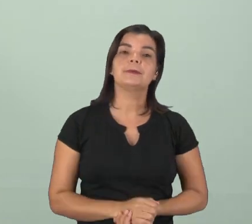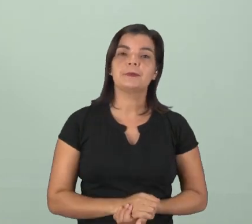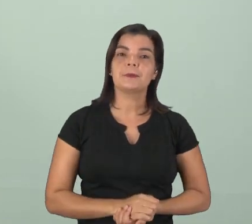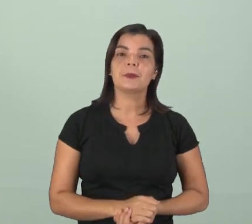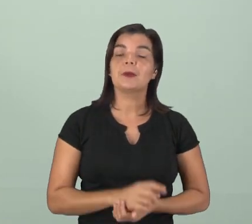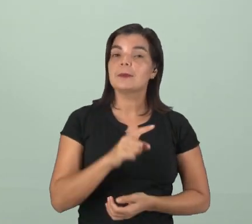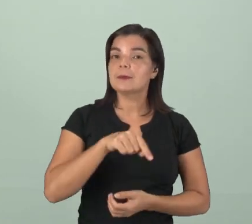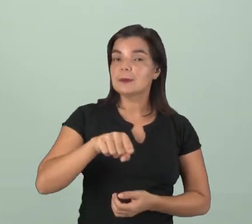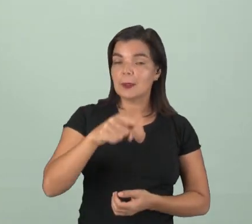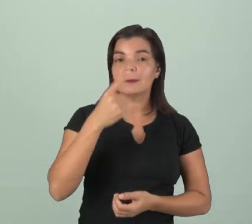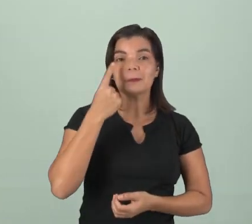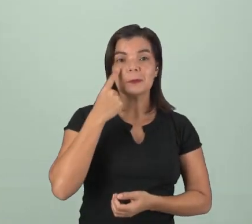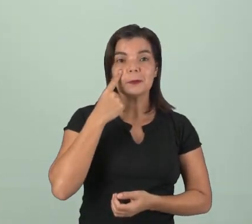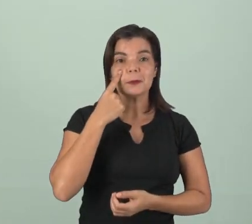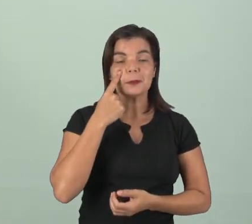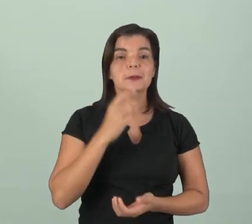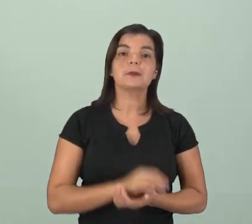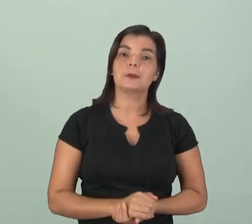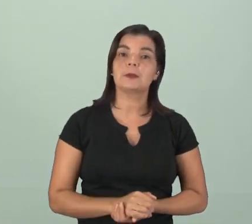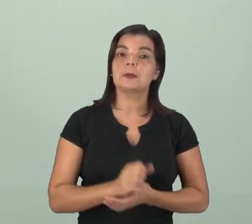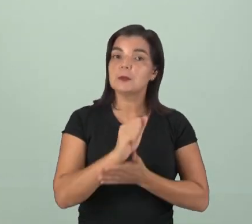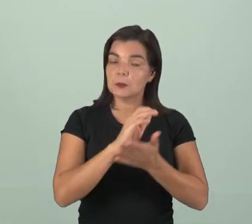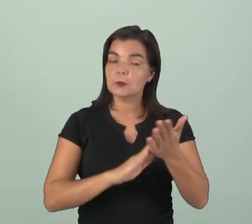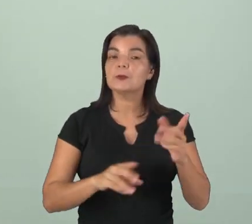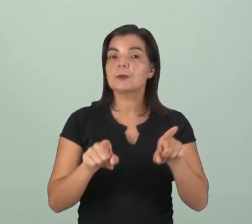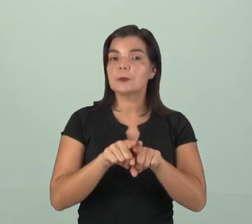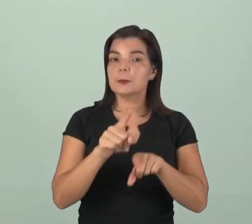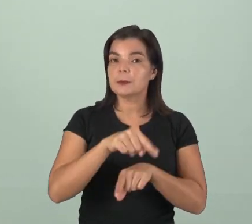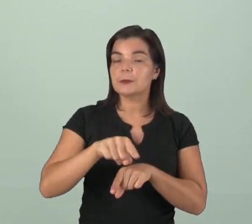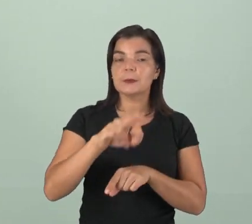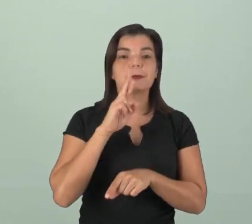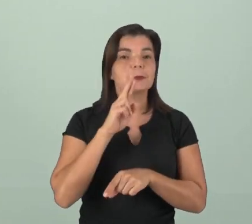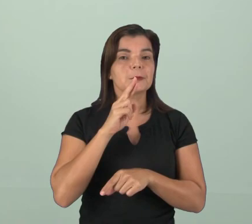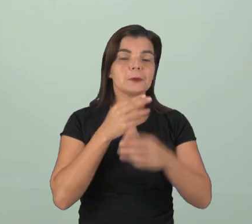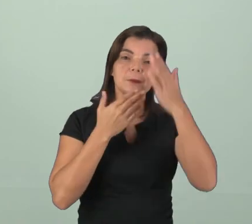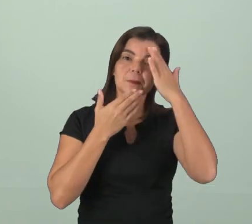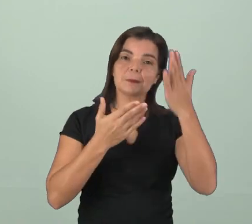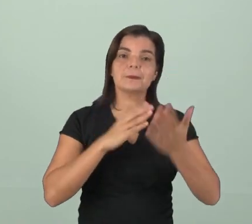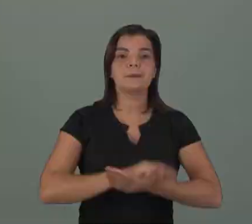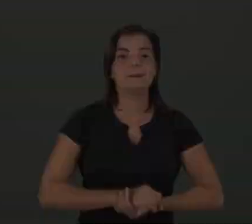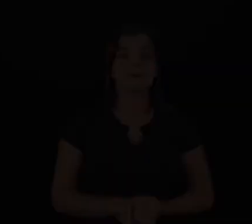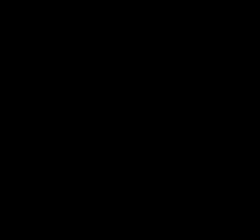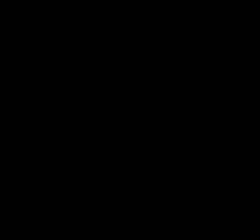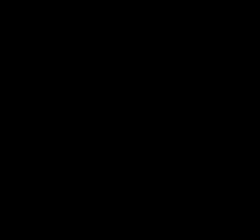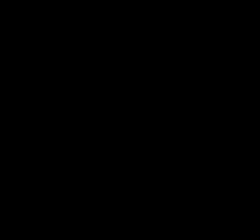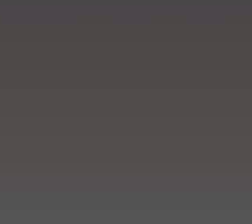Eduque para você se atualizar. Há 2 exercícios aí também para você fazer. Muito obrigado.